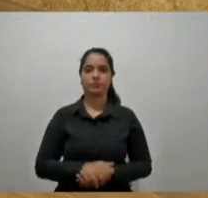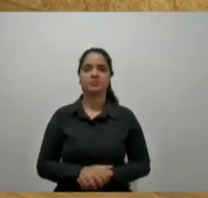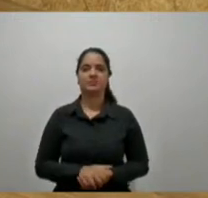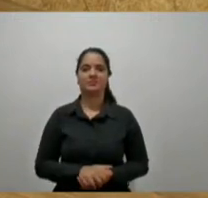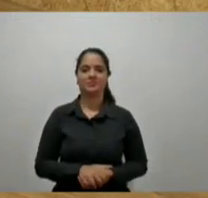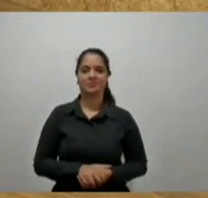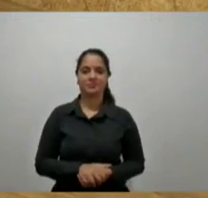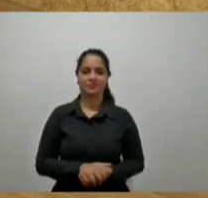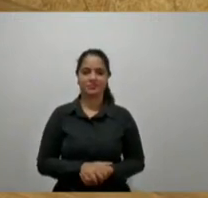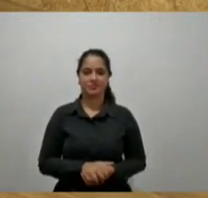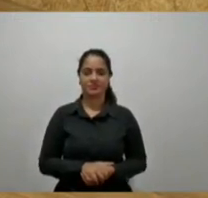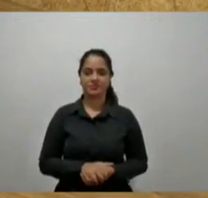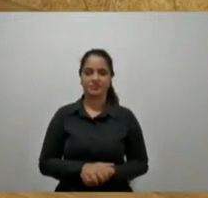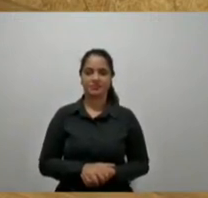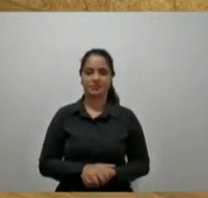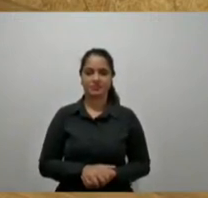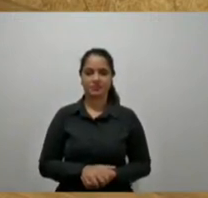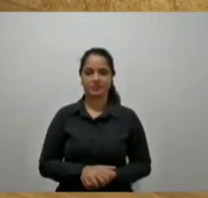artistas nos boards.